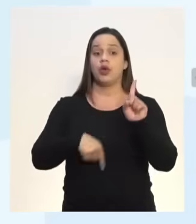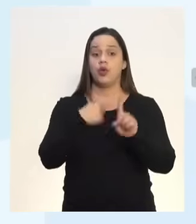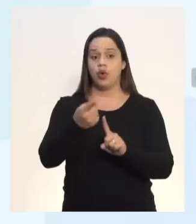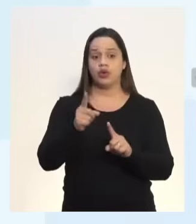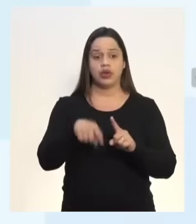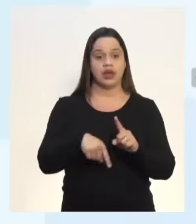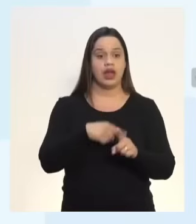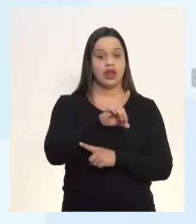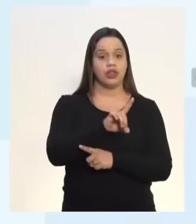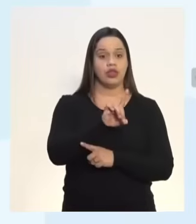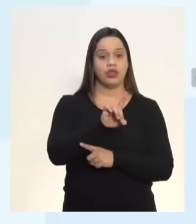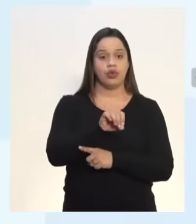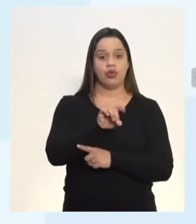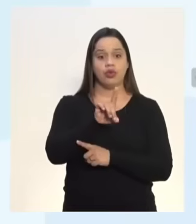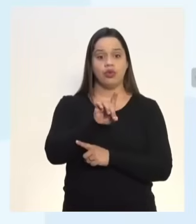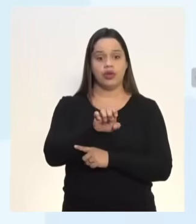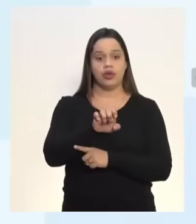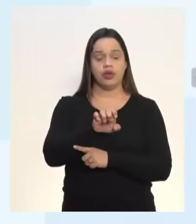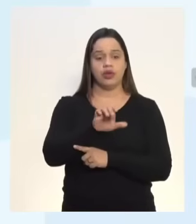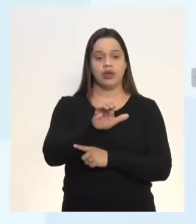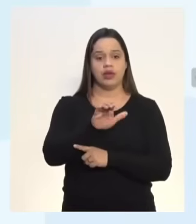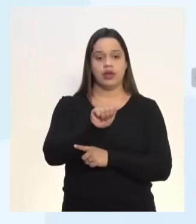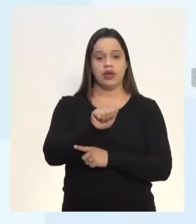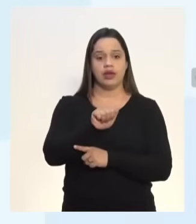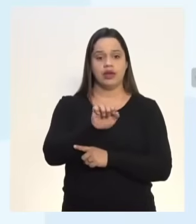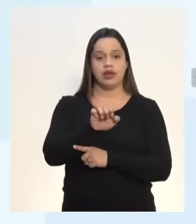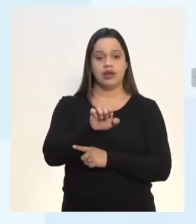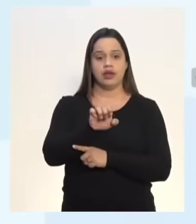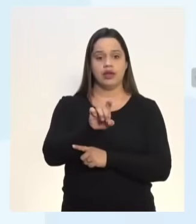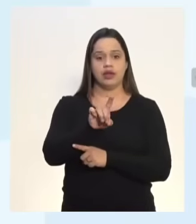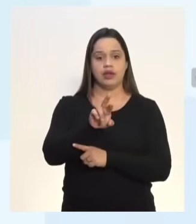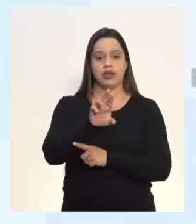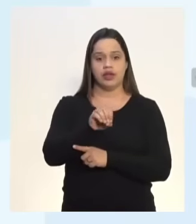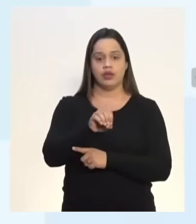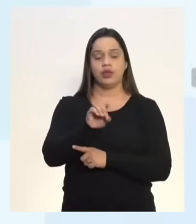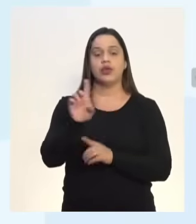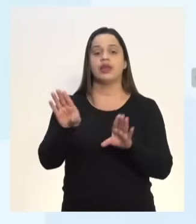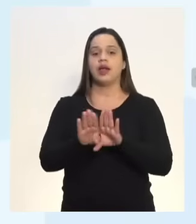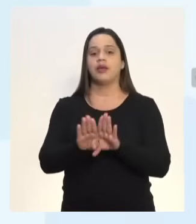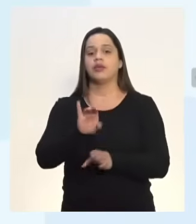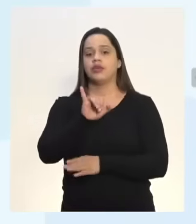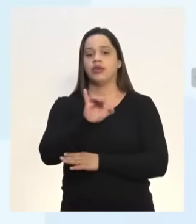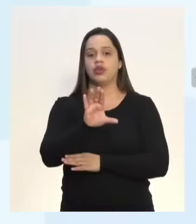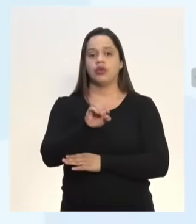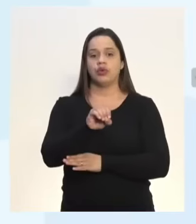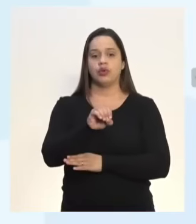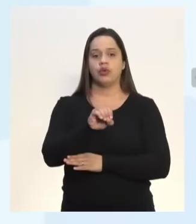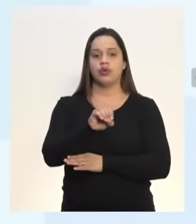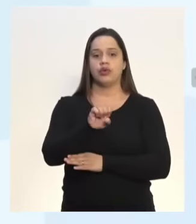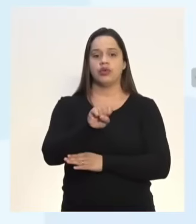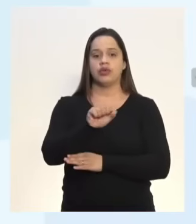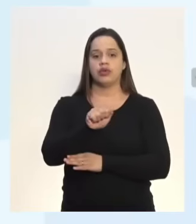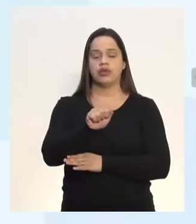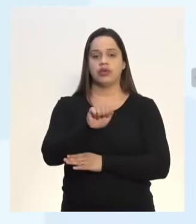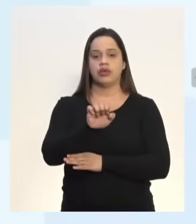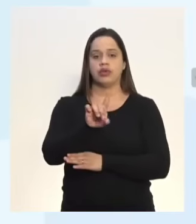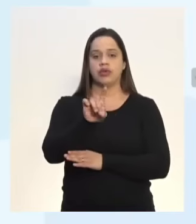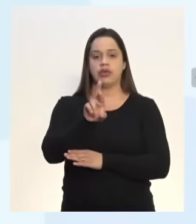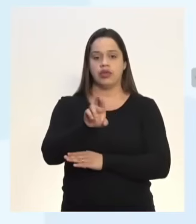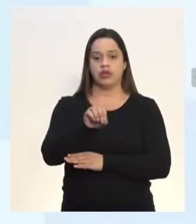decaedro e do isoedro. Não, icosaedro. Icosaedro, desculpa. Então, cujas faces são polígonos